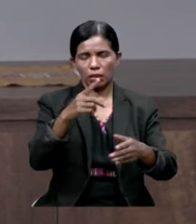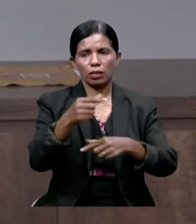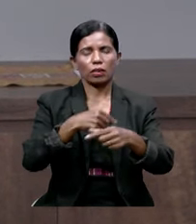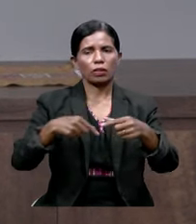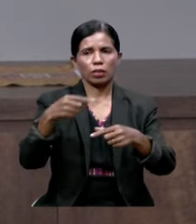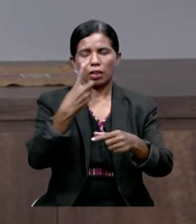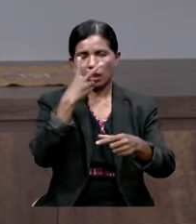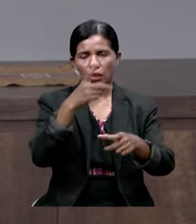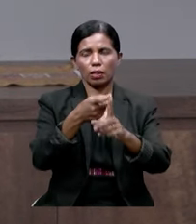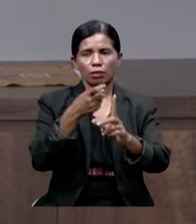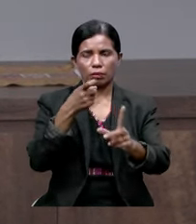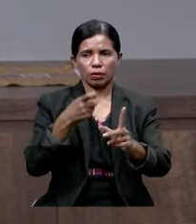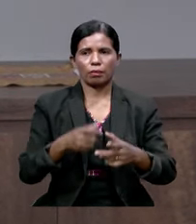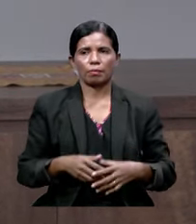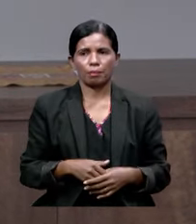areia ali, a